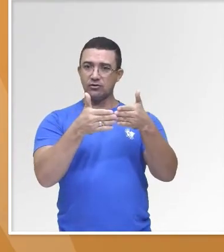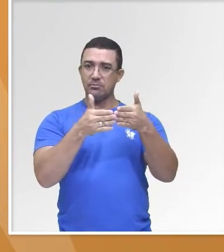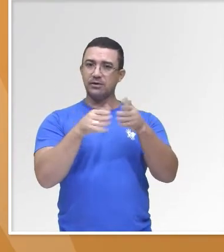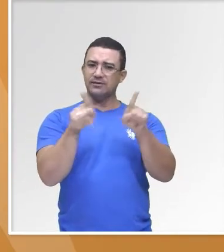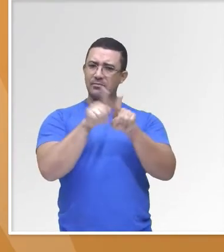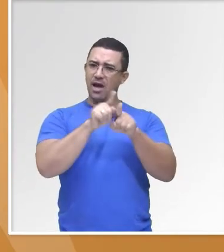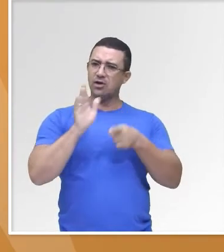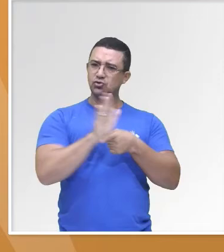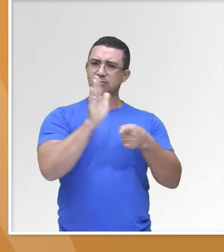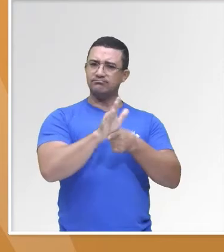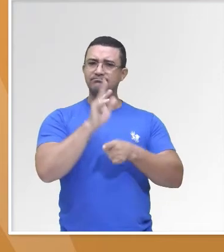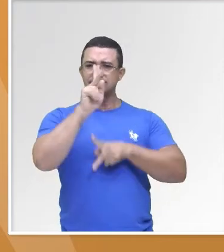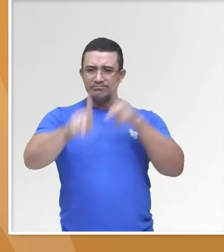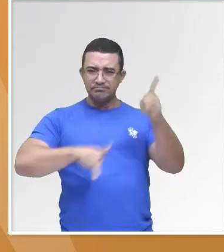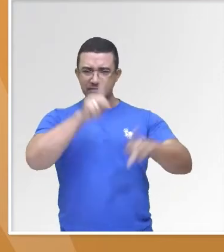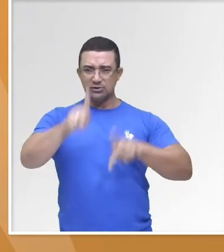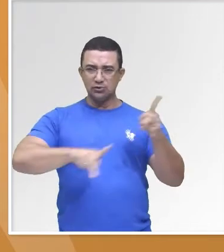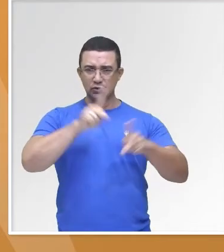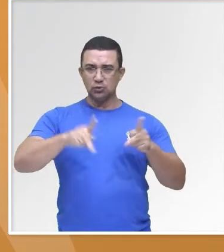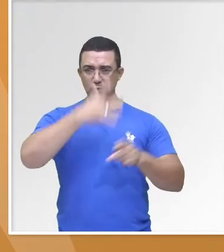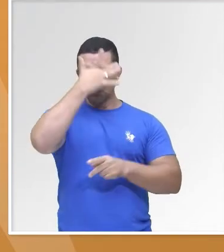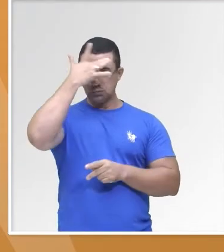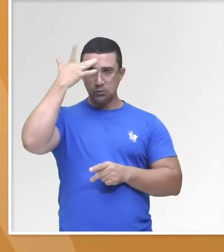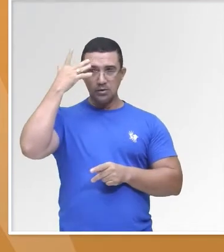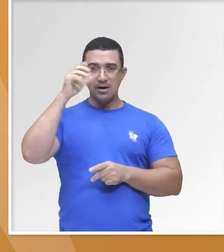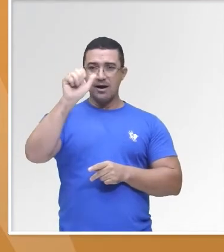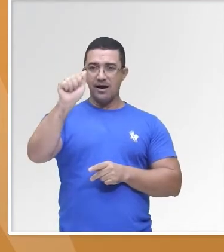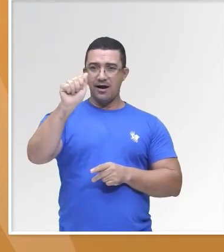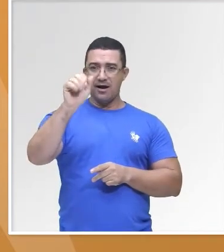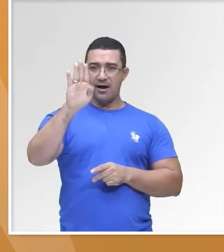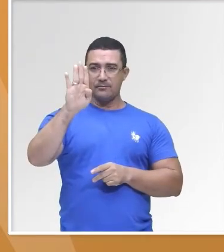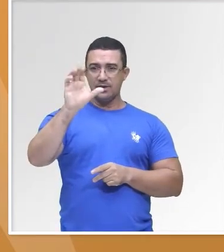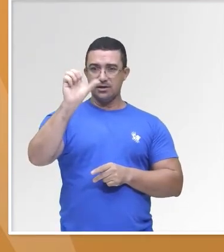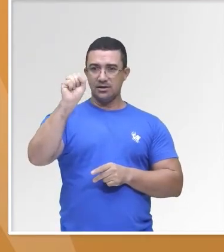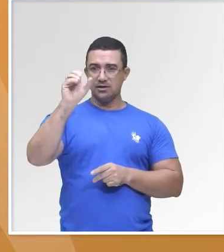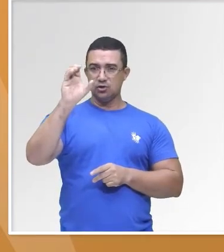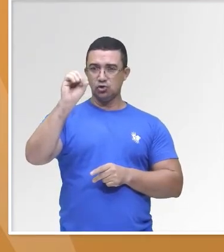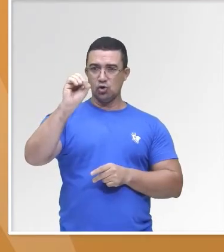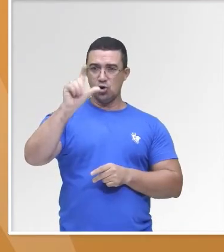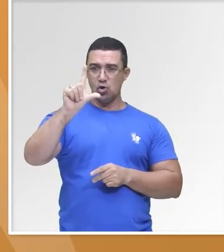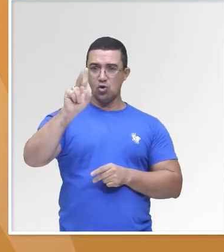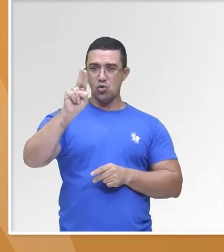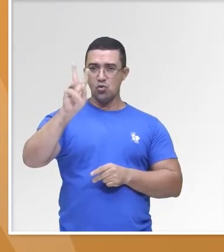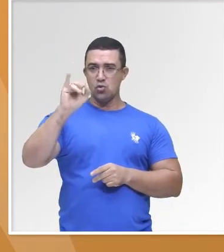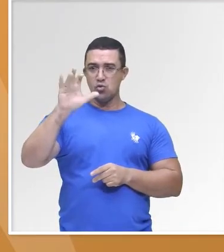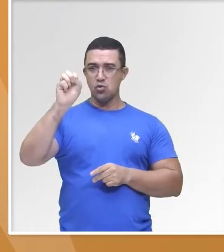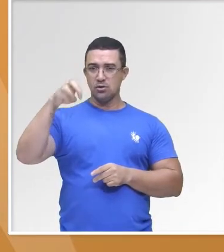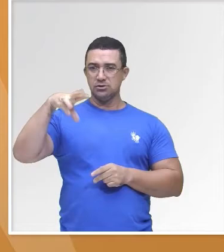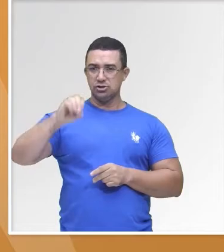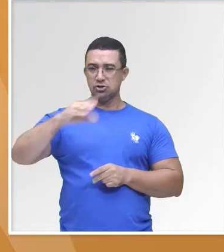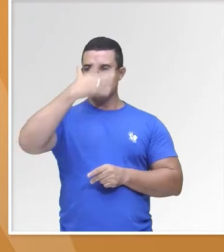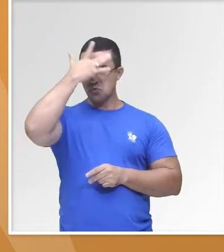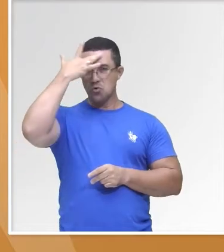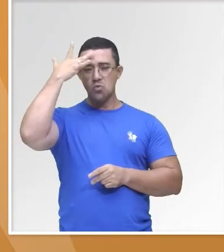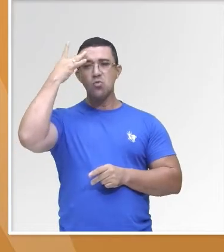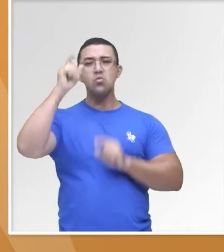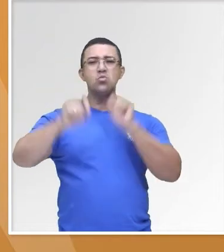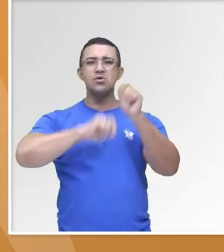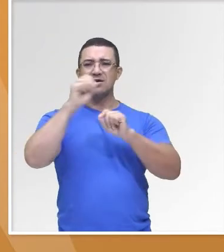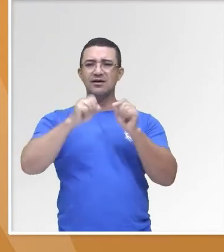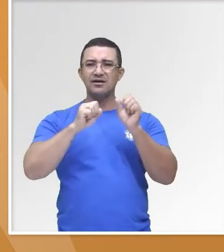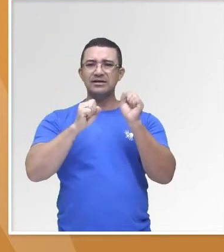O absolutismo, de alguma forma, ele prendia o rei, o governante, àquela ideia